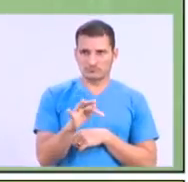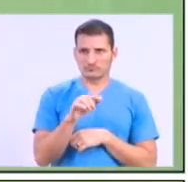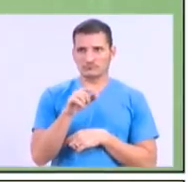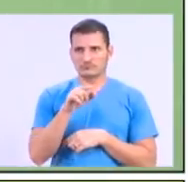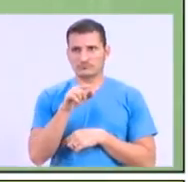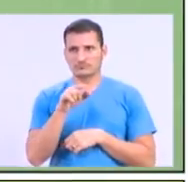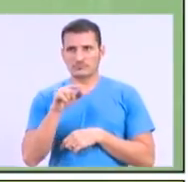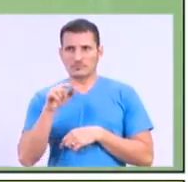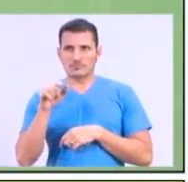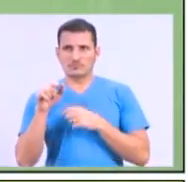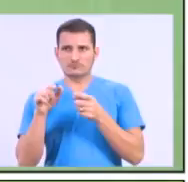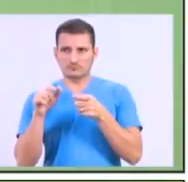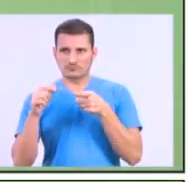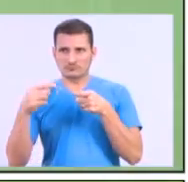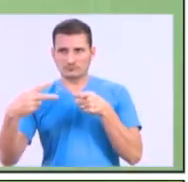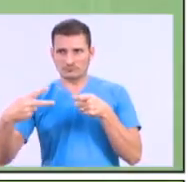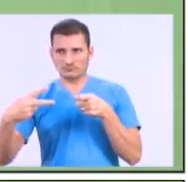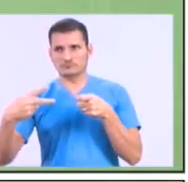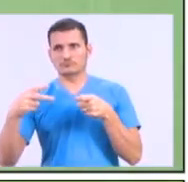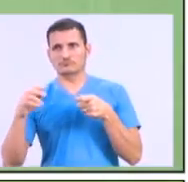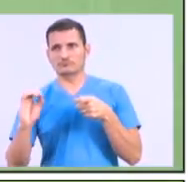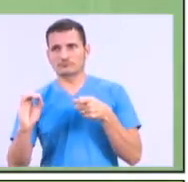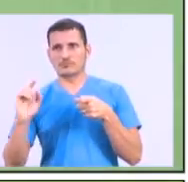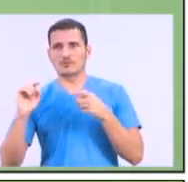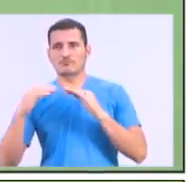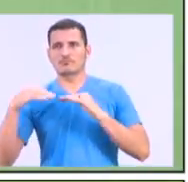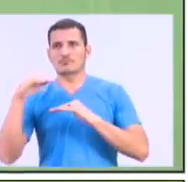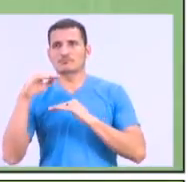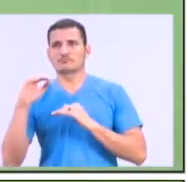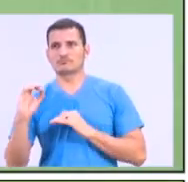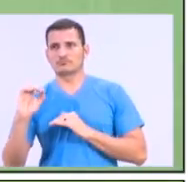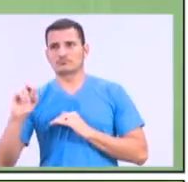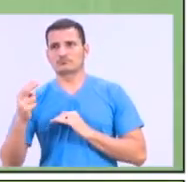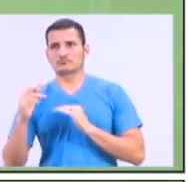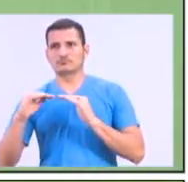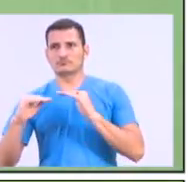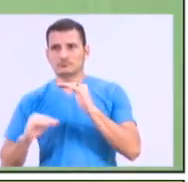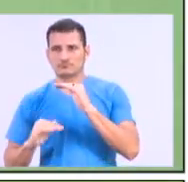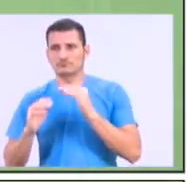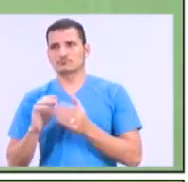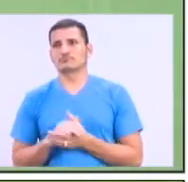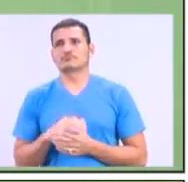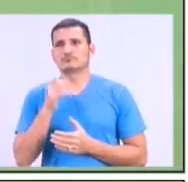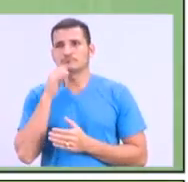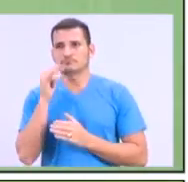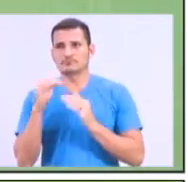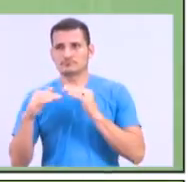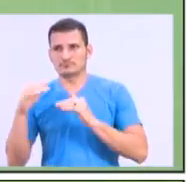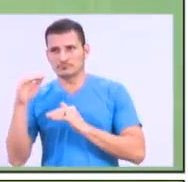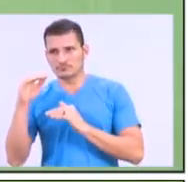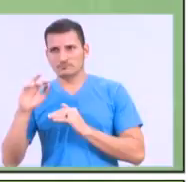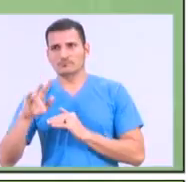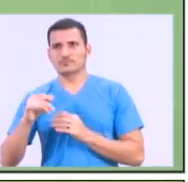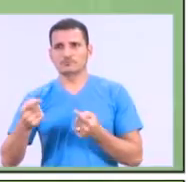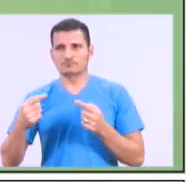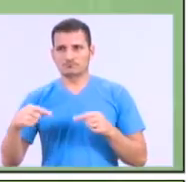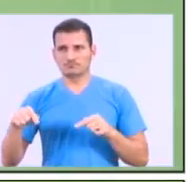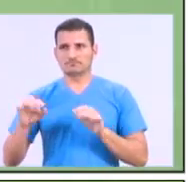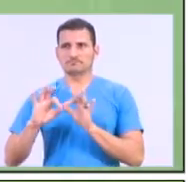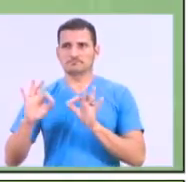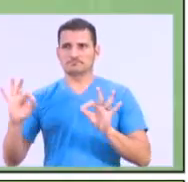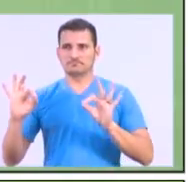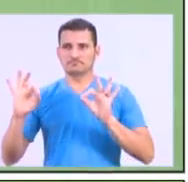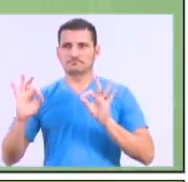o valor é maior, né, maior do que 0 ou menor. Caso seja maior, ele vai entrar na estrutura e imprimir a mensagem,